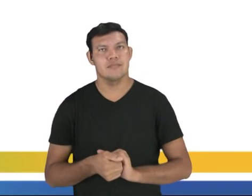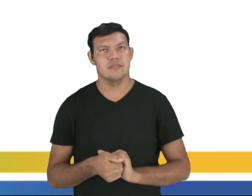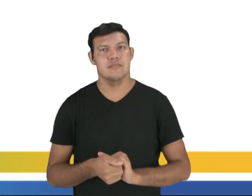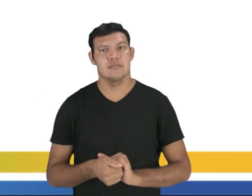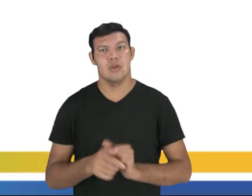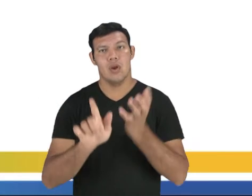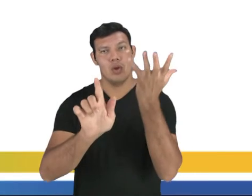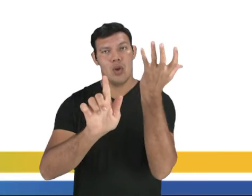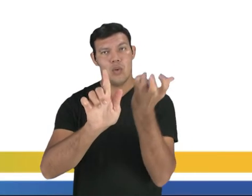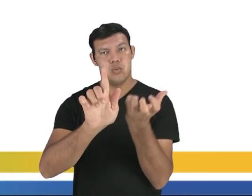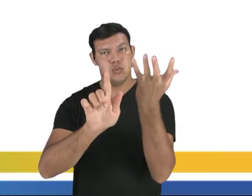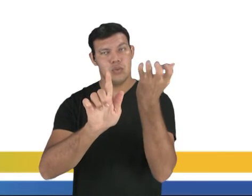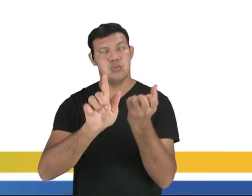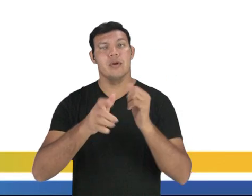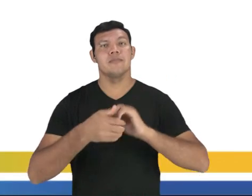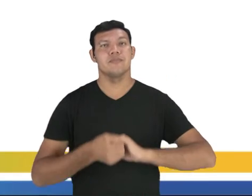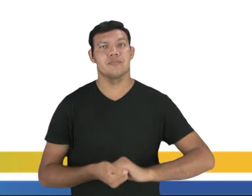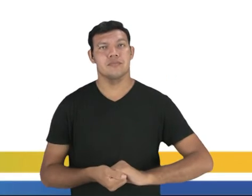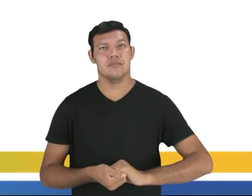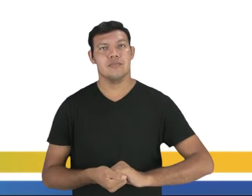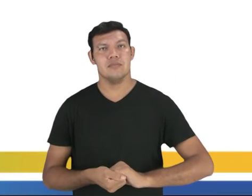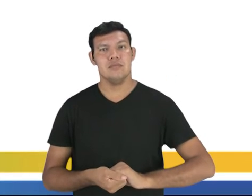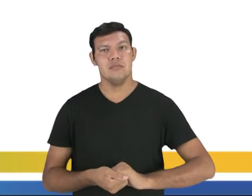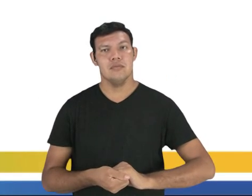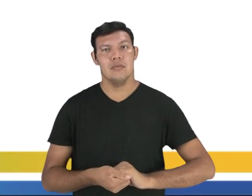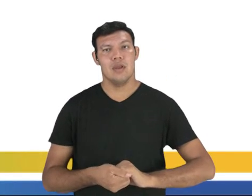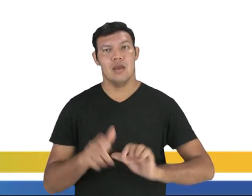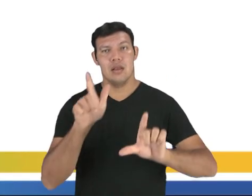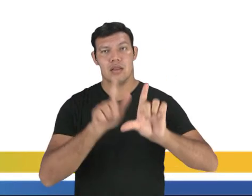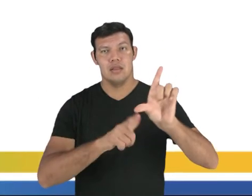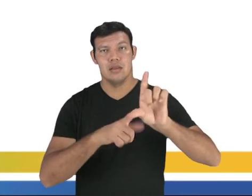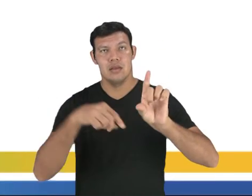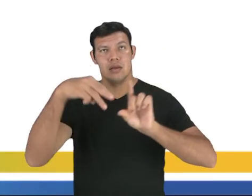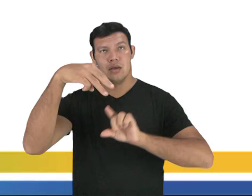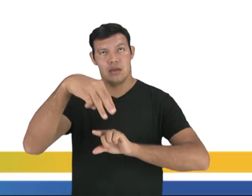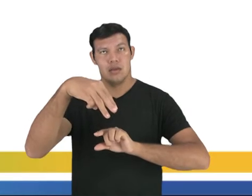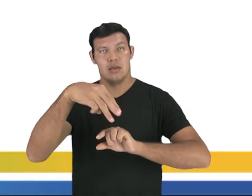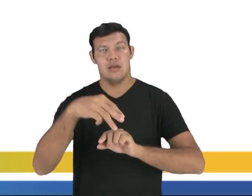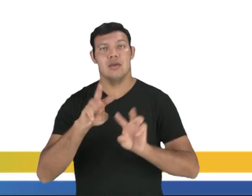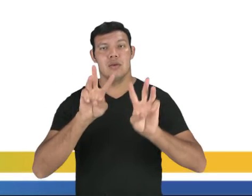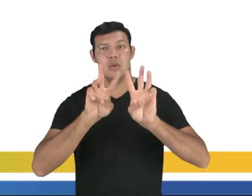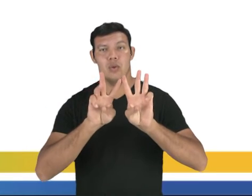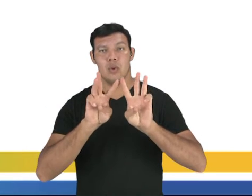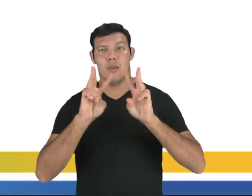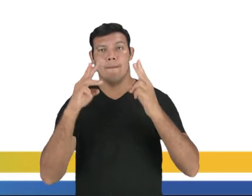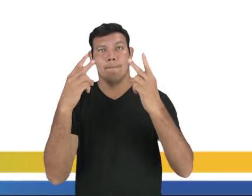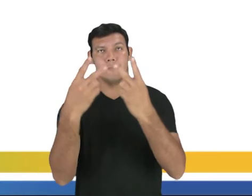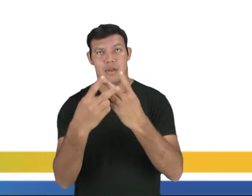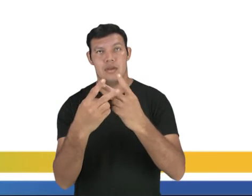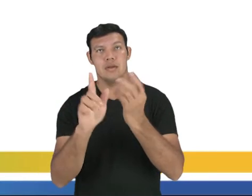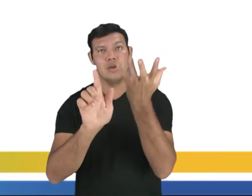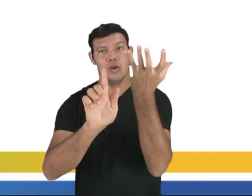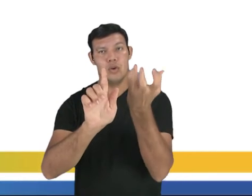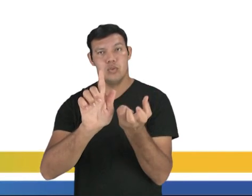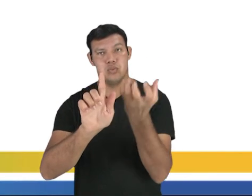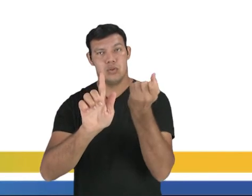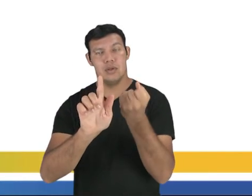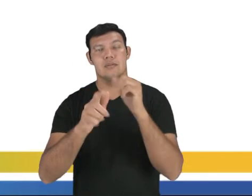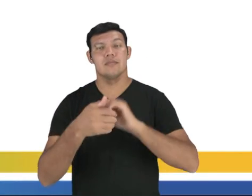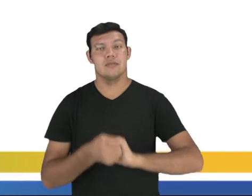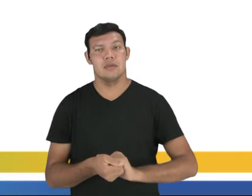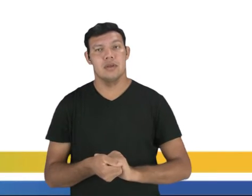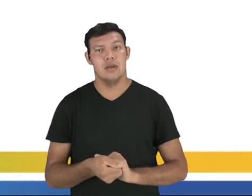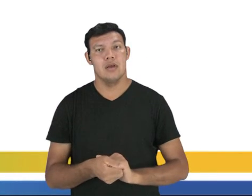Né? A constante gravitacional, por isso que é um G. M é a massa gravitacional ativa. O que seria a massa gravitacional